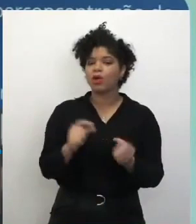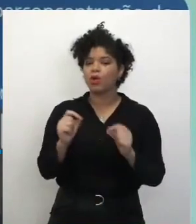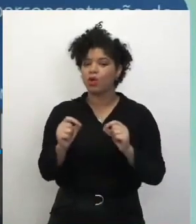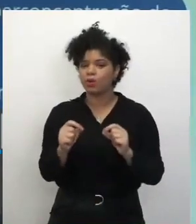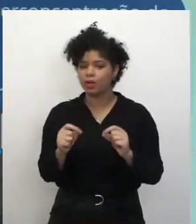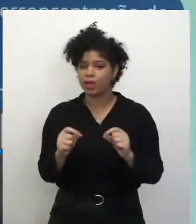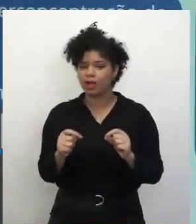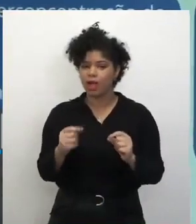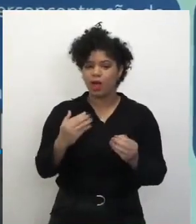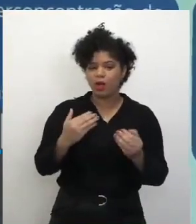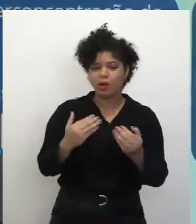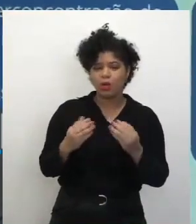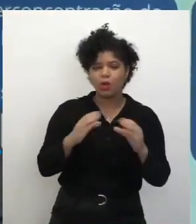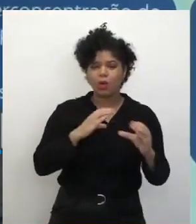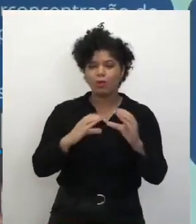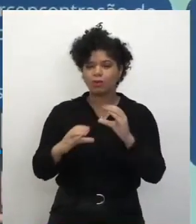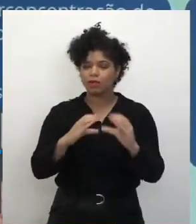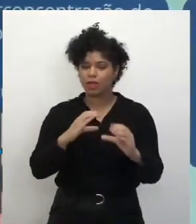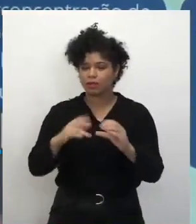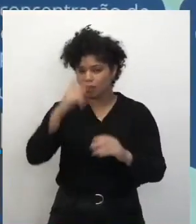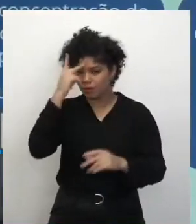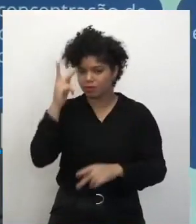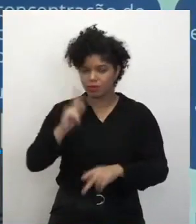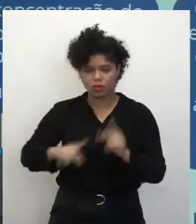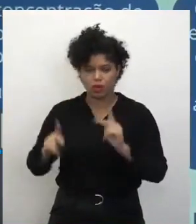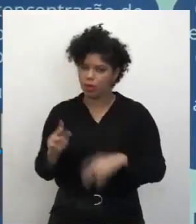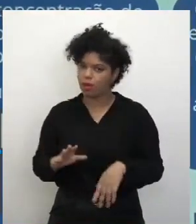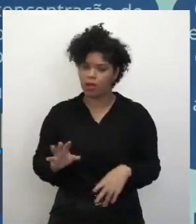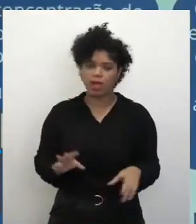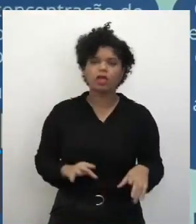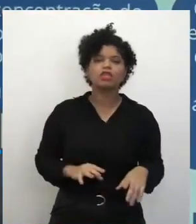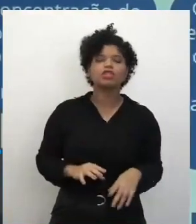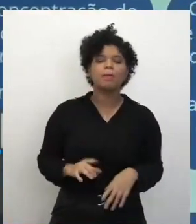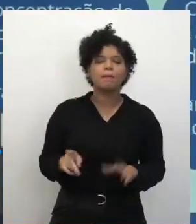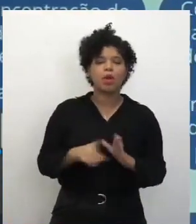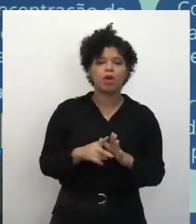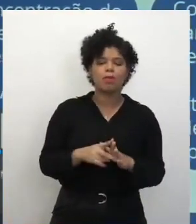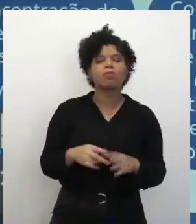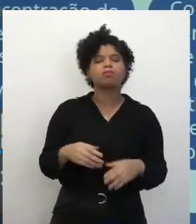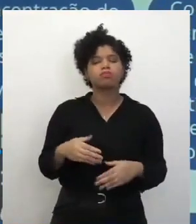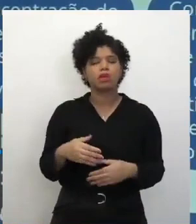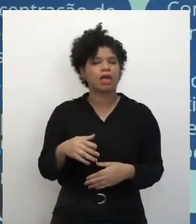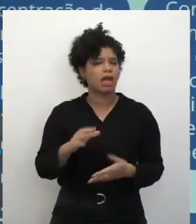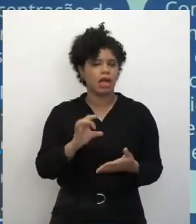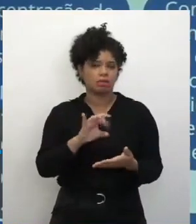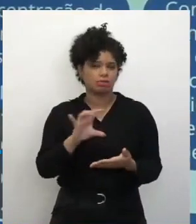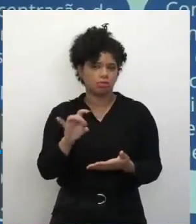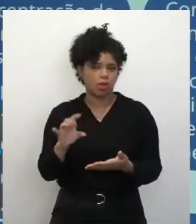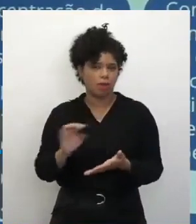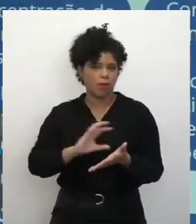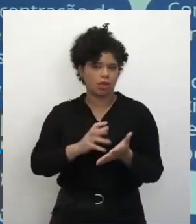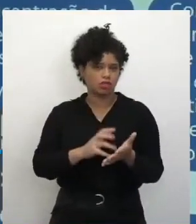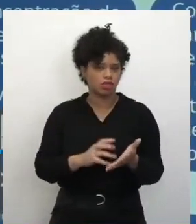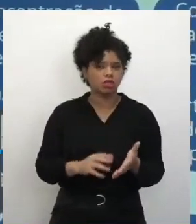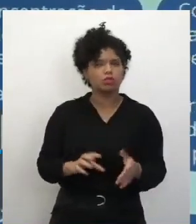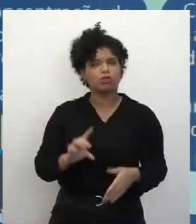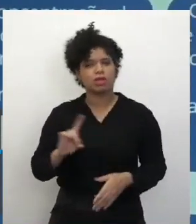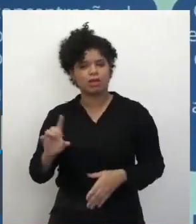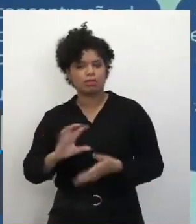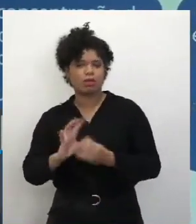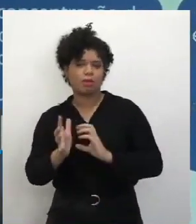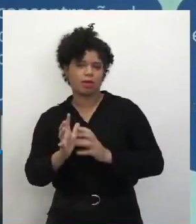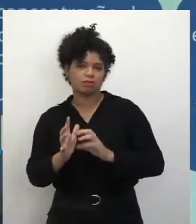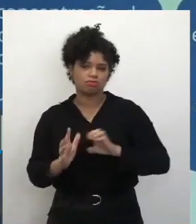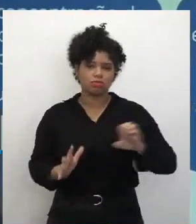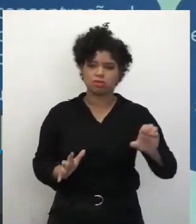Direta com as massas sendo ele de esquerda o sendo ele direita ele se caracteriza nesse universo